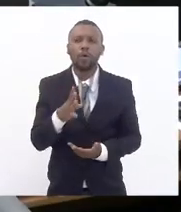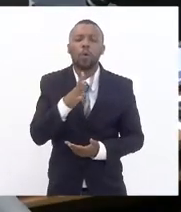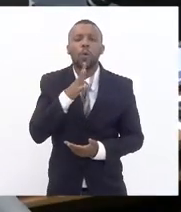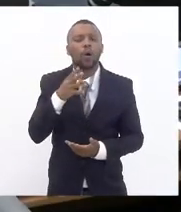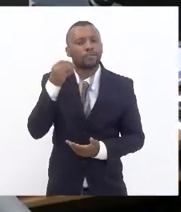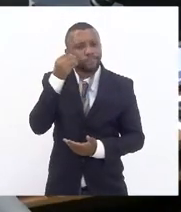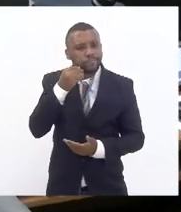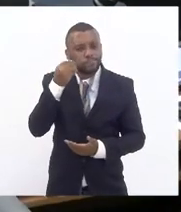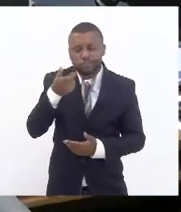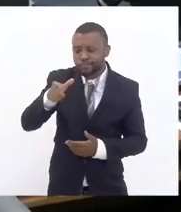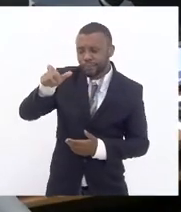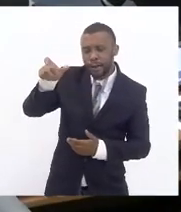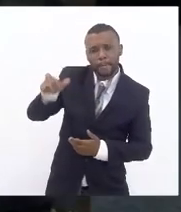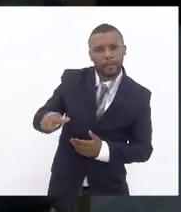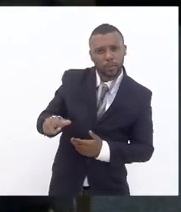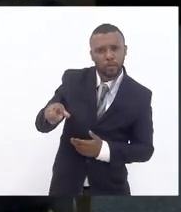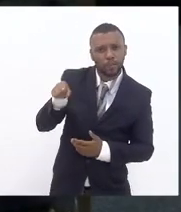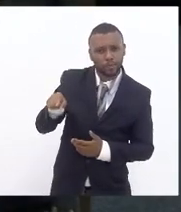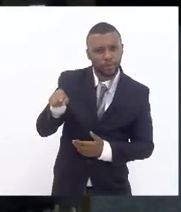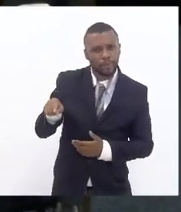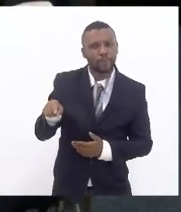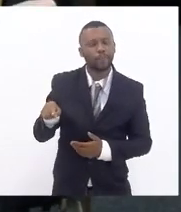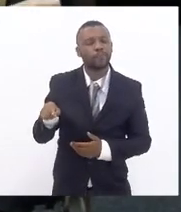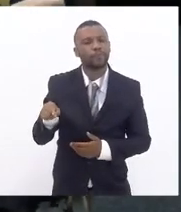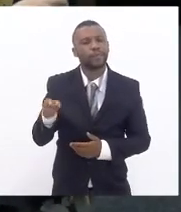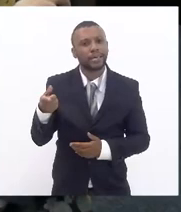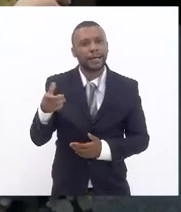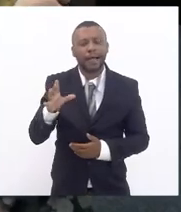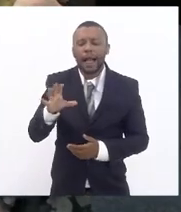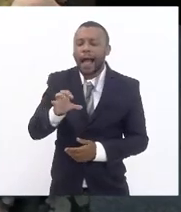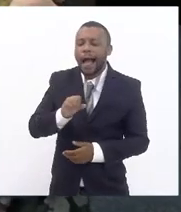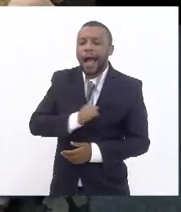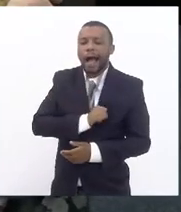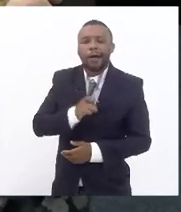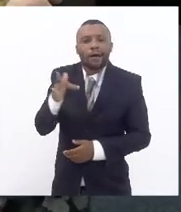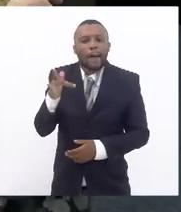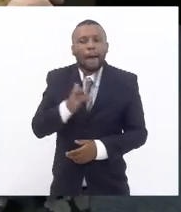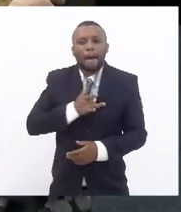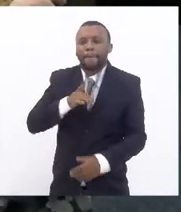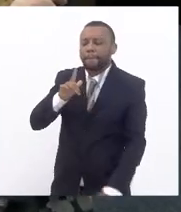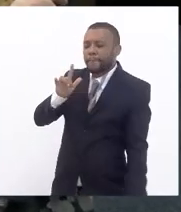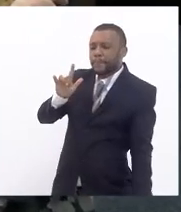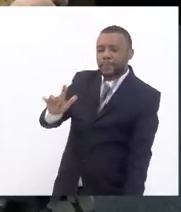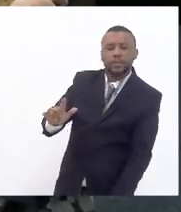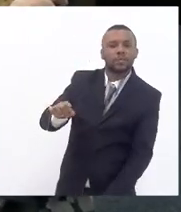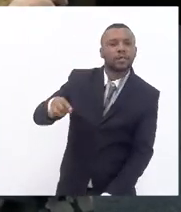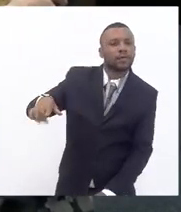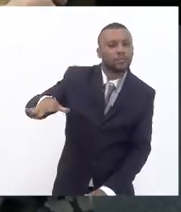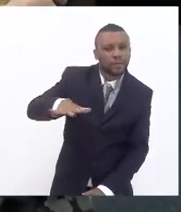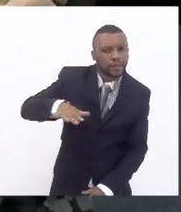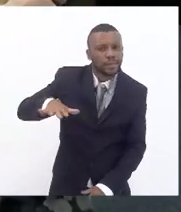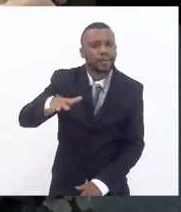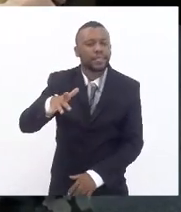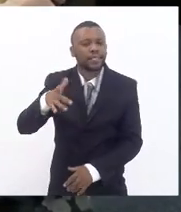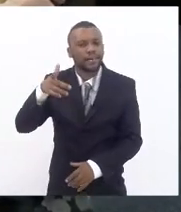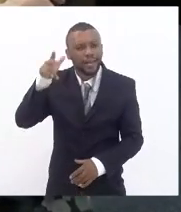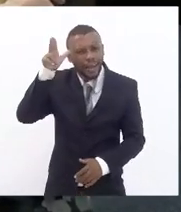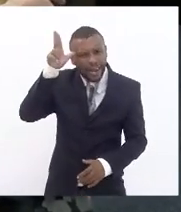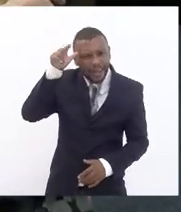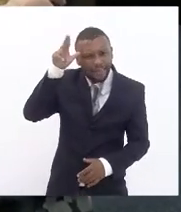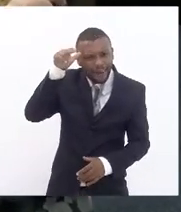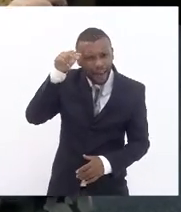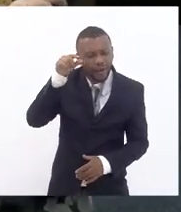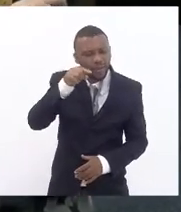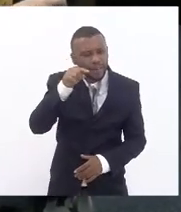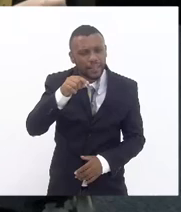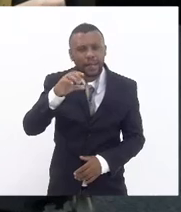um cidadão que era tão apaixonado por essa raça de cavalo, o senhor acabou de dizer, não